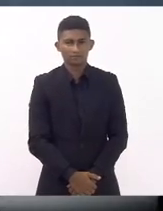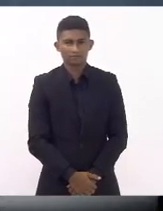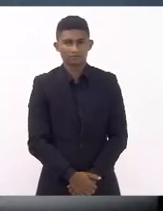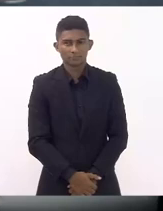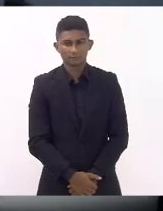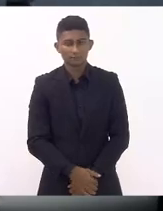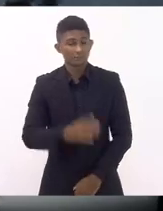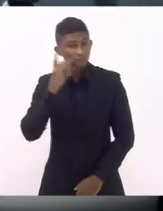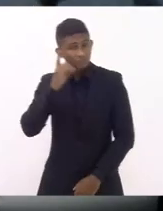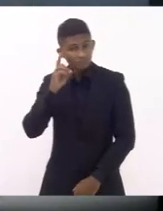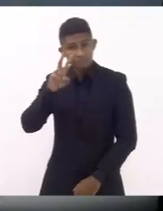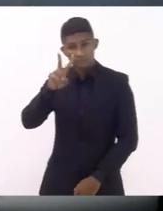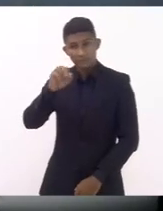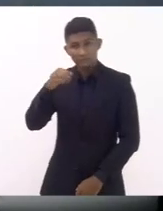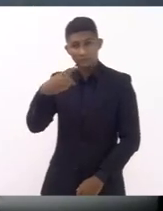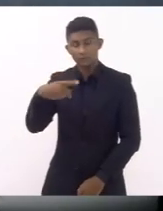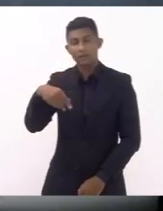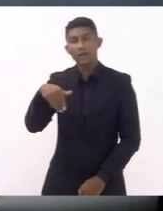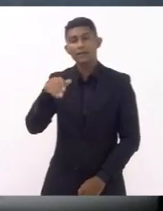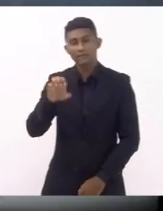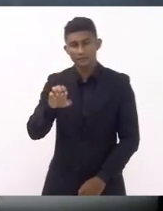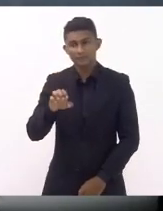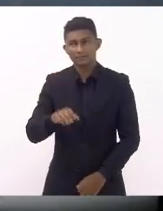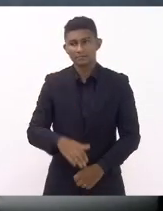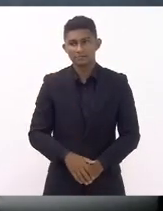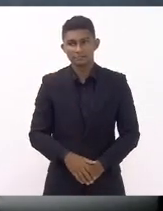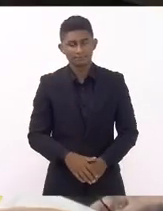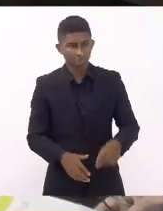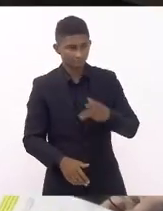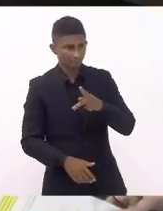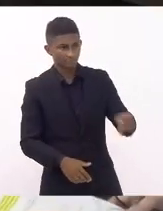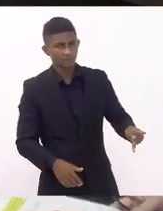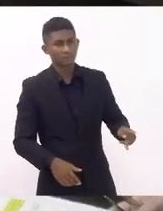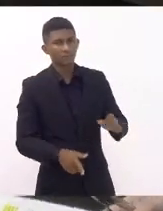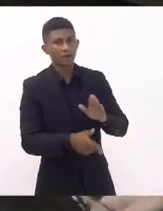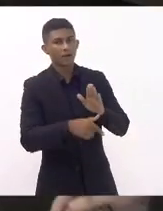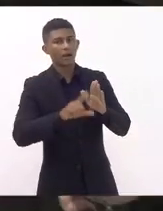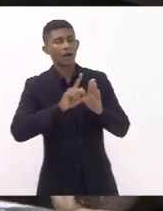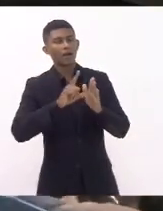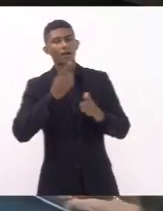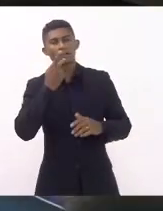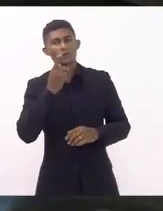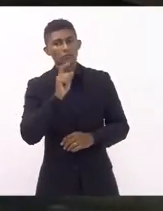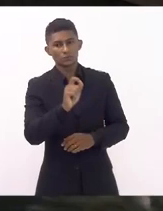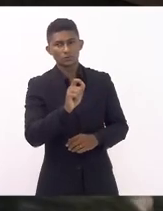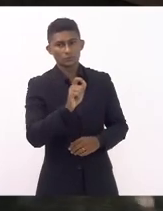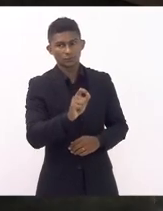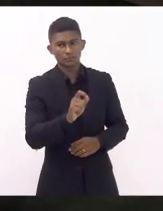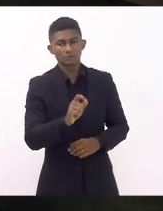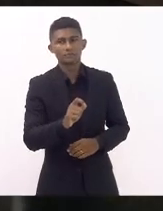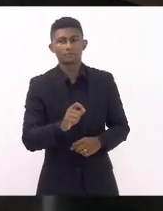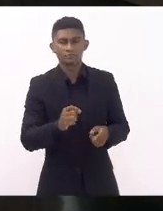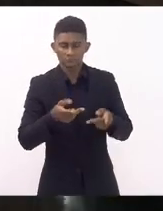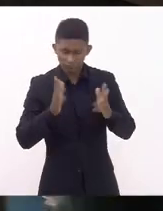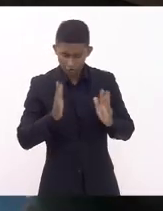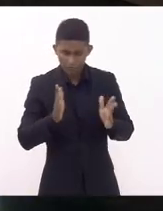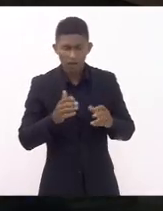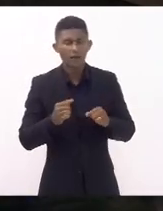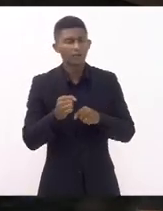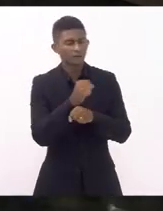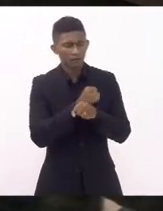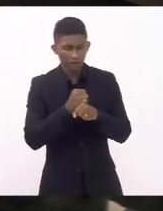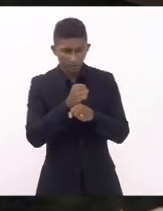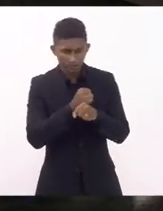Deputado Valdeir Carneiro. Senhor presidente, eu quero, antes de mais nada, dizer que defendo há muito tempo